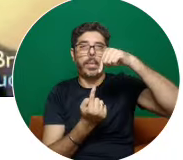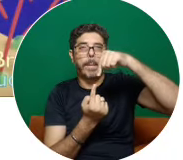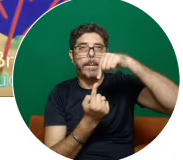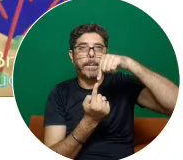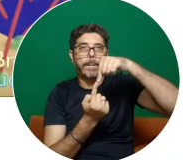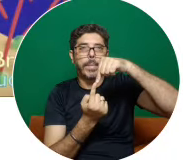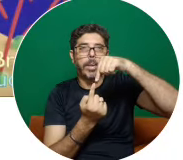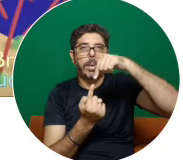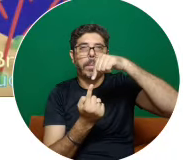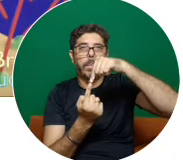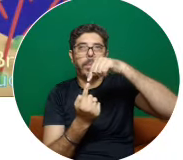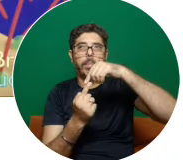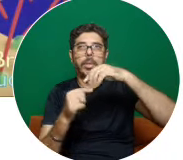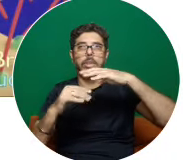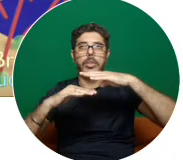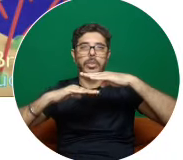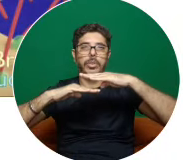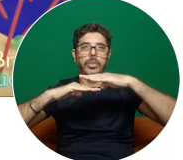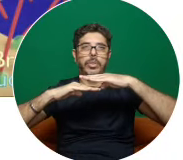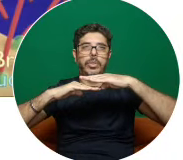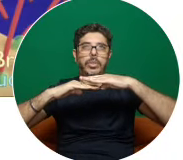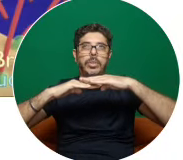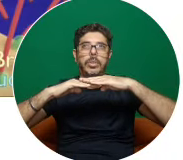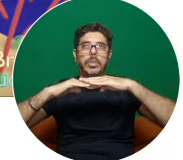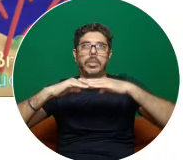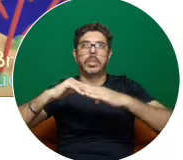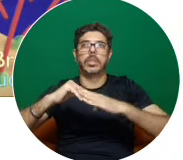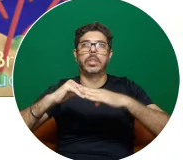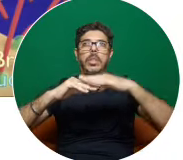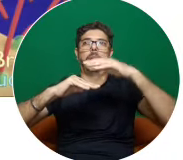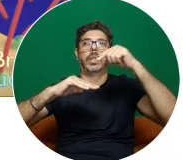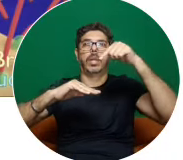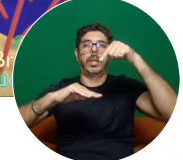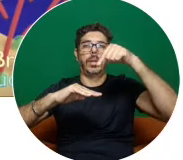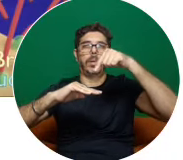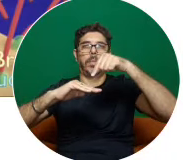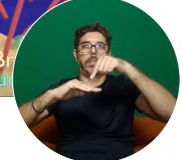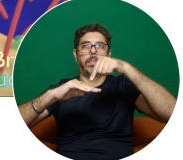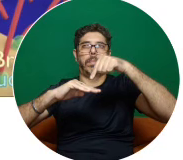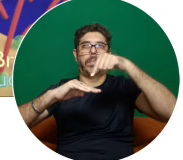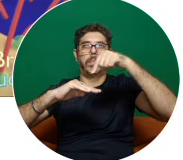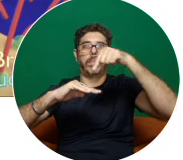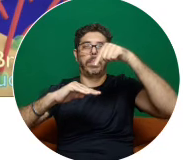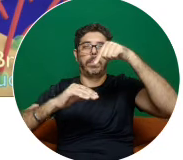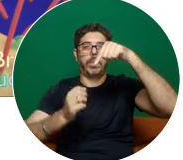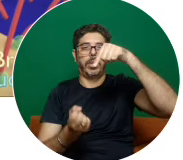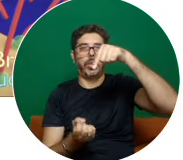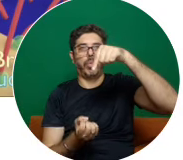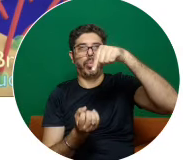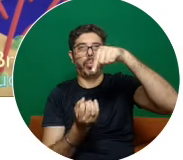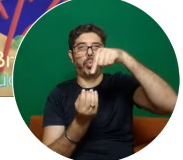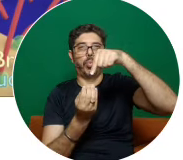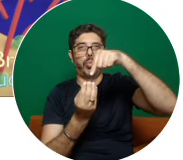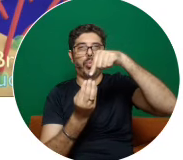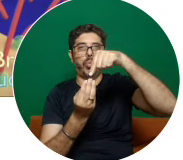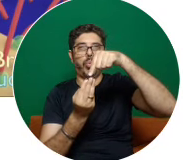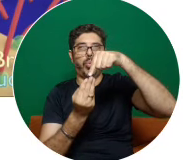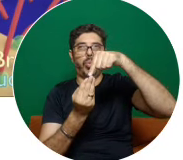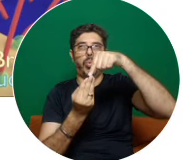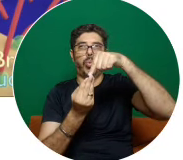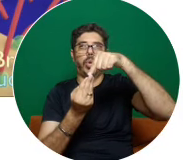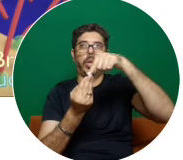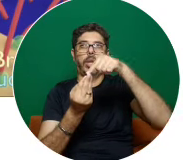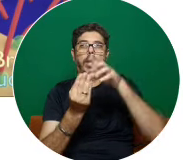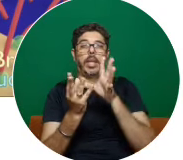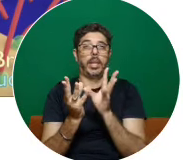onde as duas tiras se superpõem atuam como uma grade de capacitores. Quando você leva seu dedo, que é um condutor, até o ponto